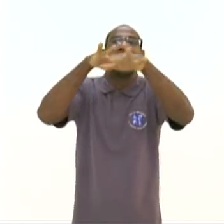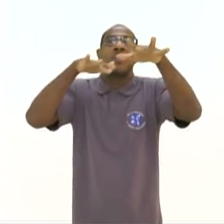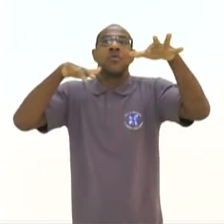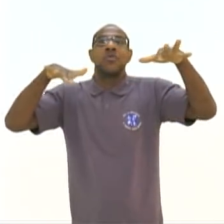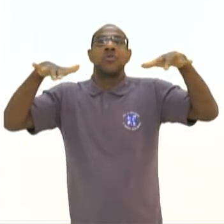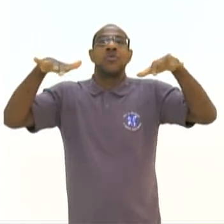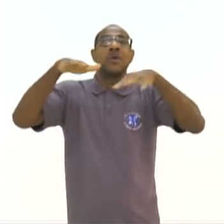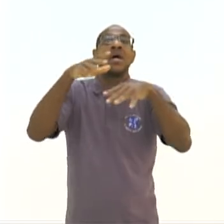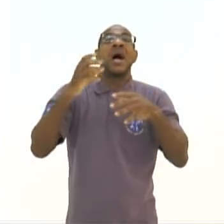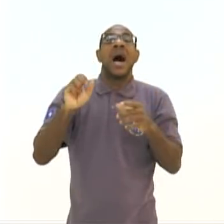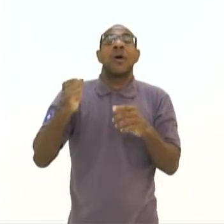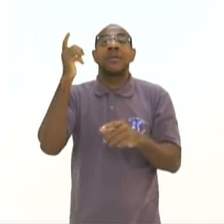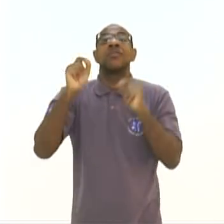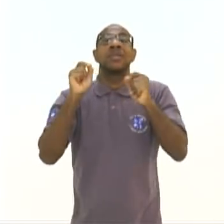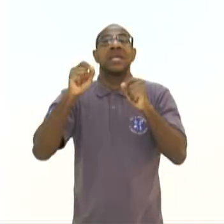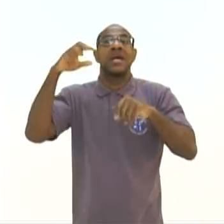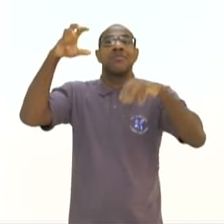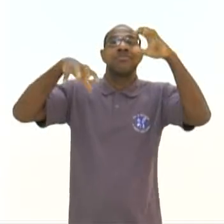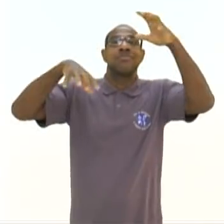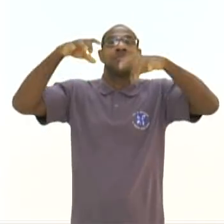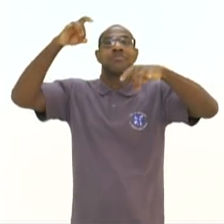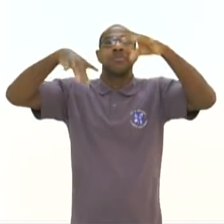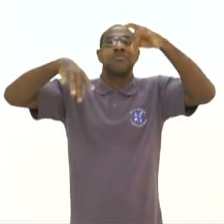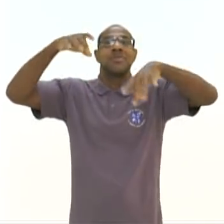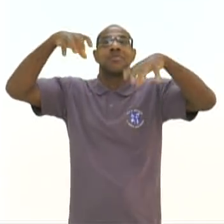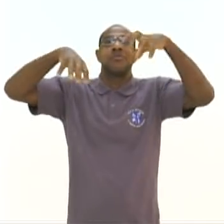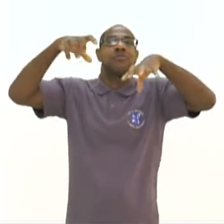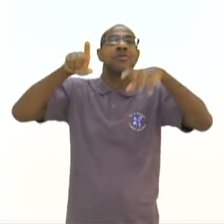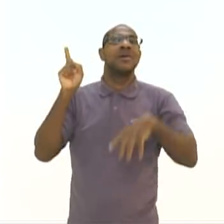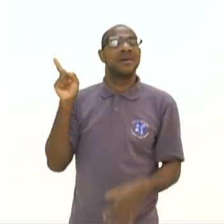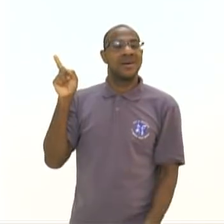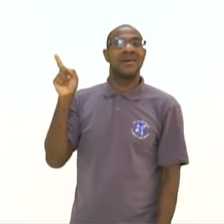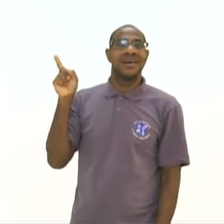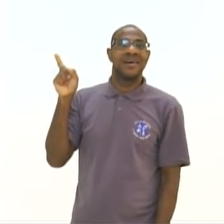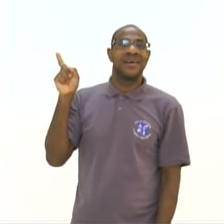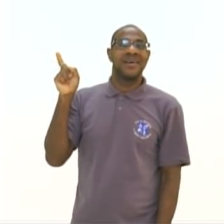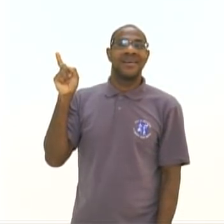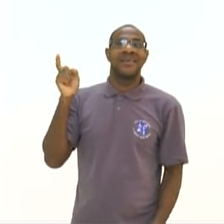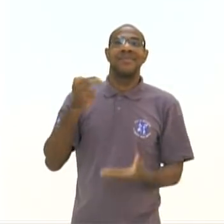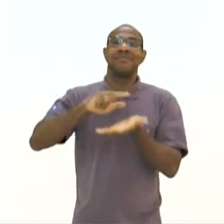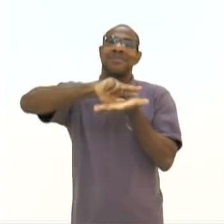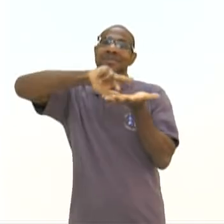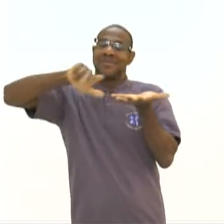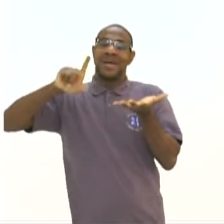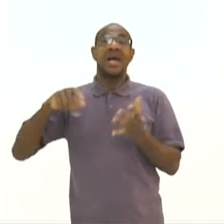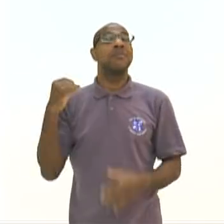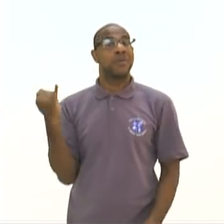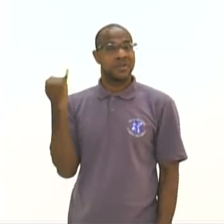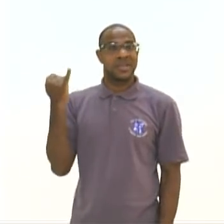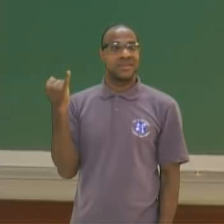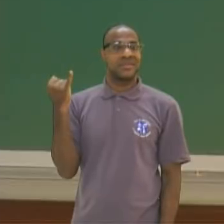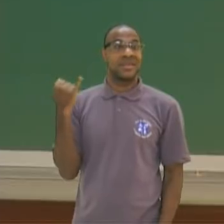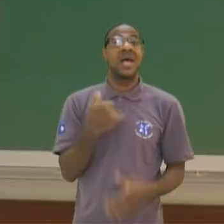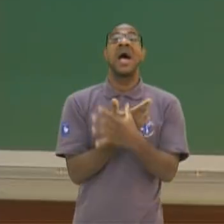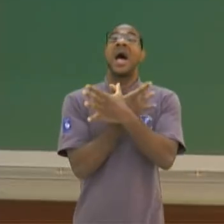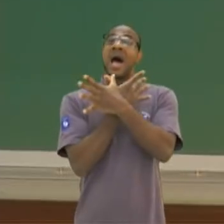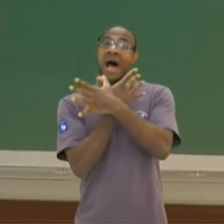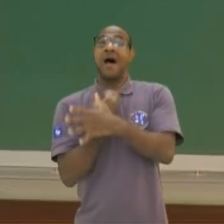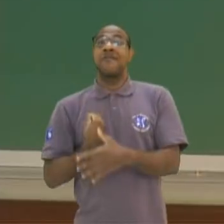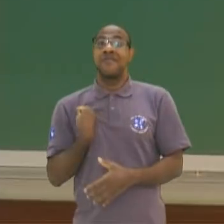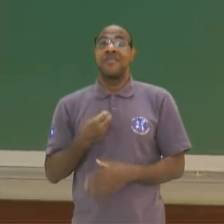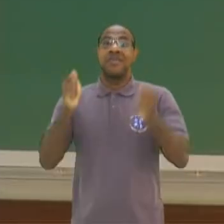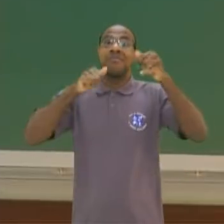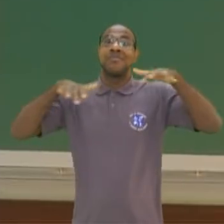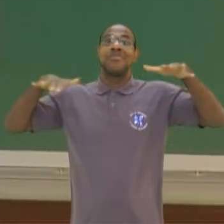essa camada, a primeira, que está mais próxima de nós, tem tanta coisa importante. As aves vivem nelas,